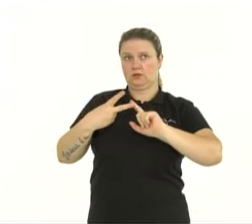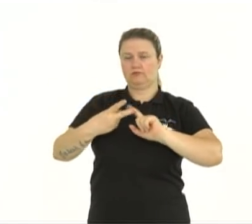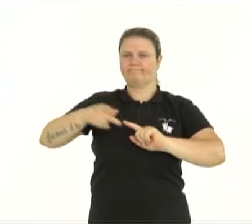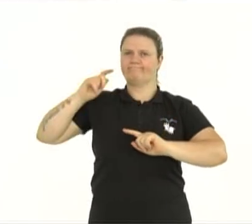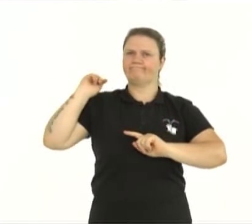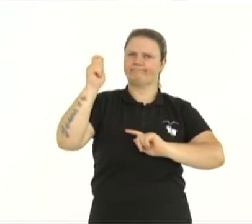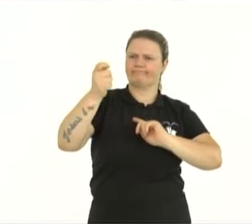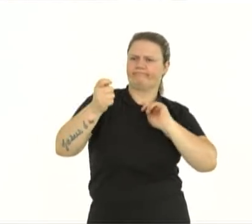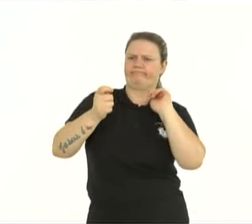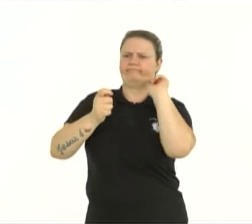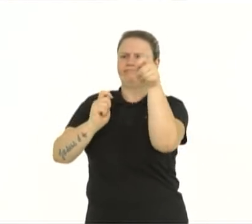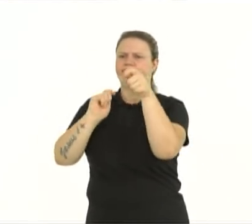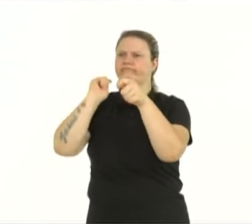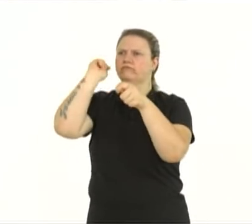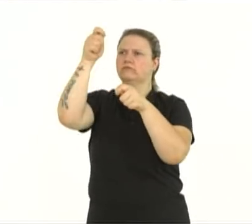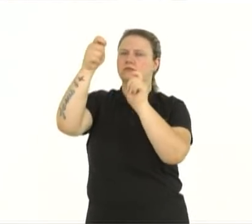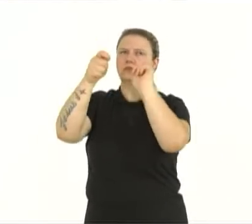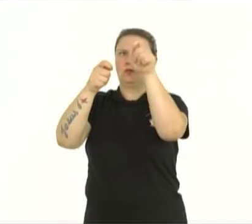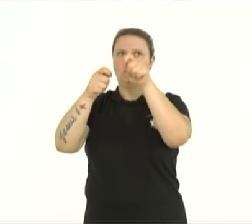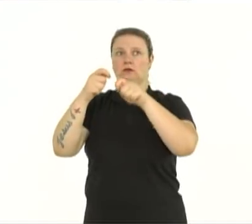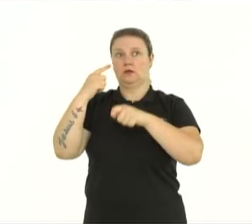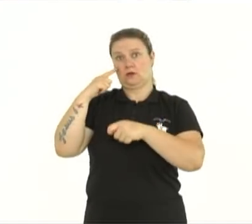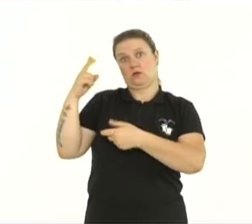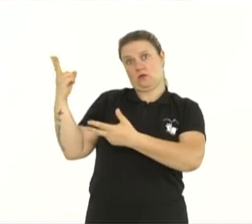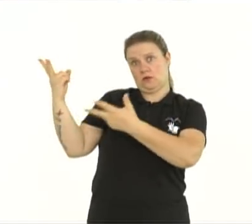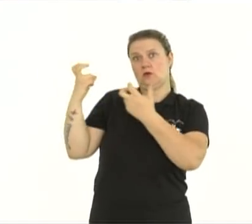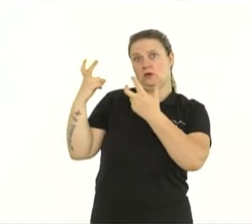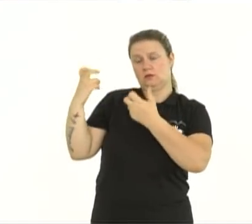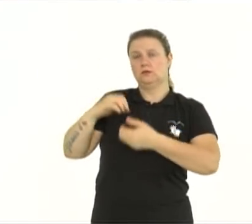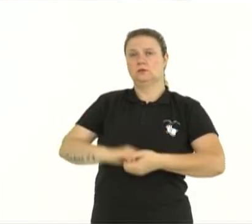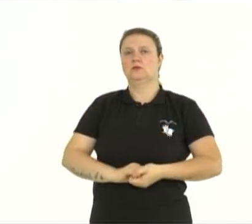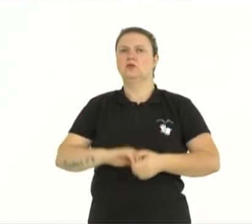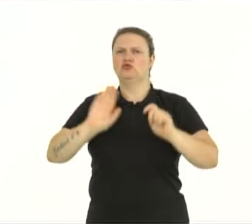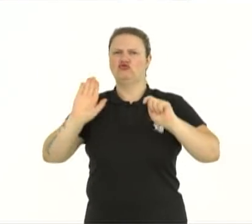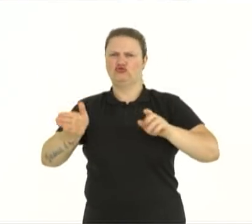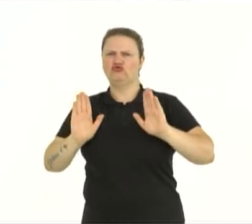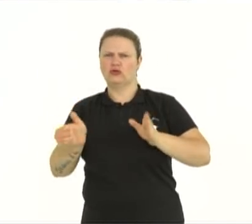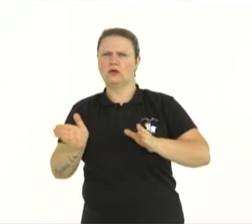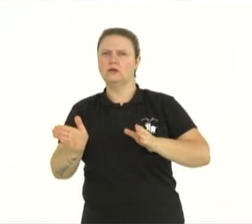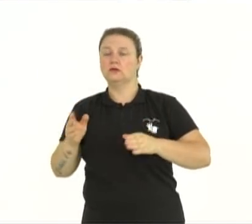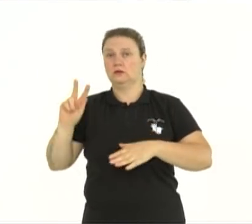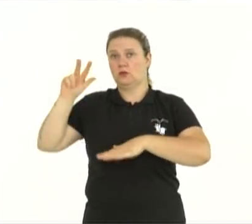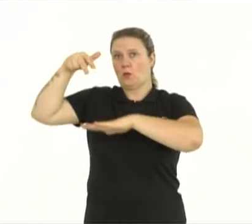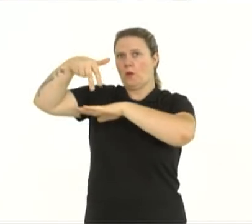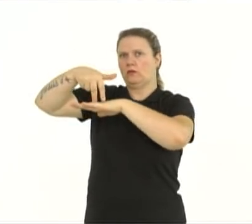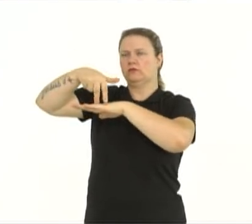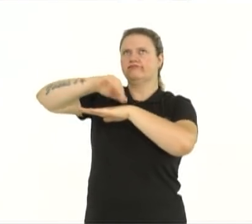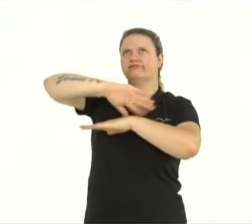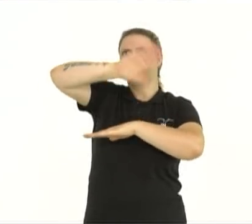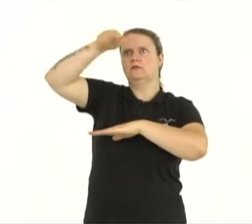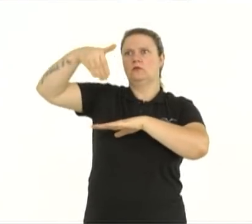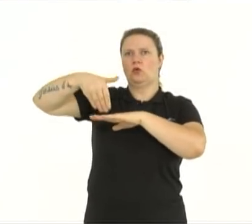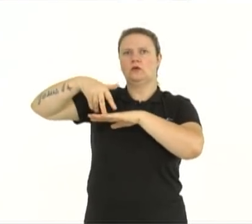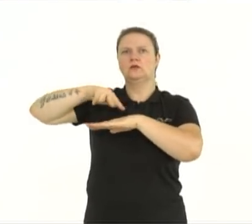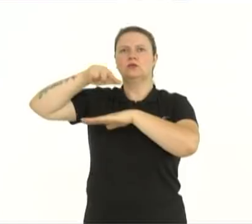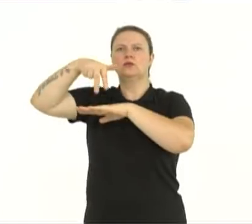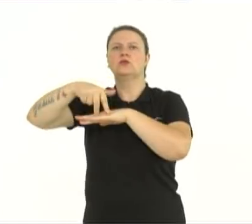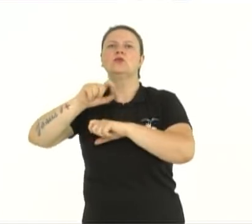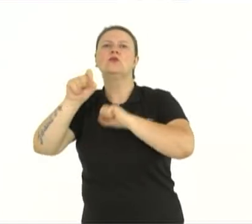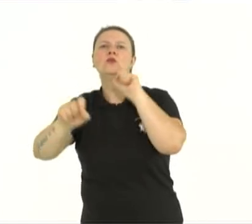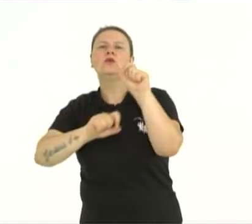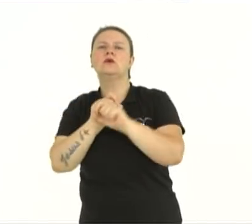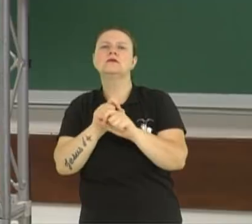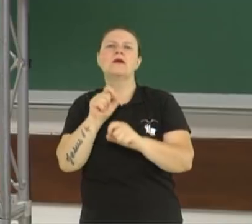escaladas. Então, aqui está a imagem de uma pessoa que já escalou, já subiu, né? Então, o que é legal?